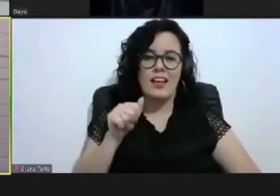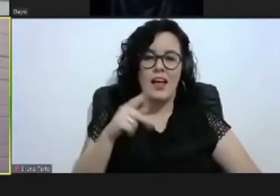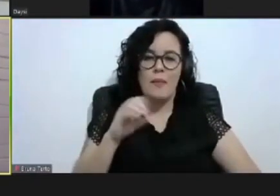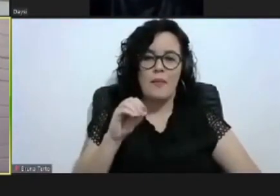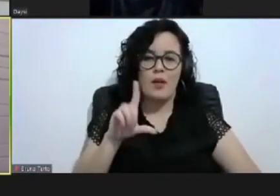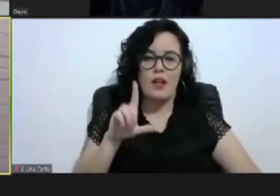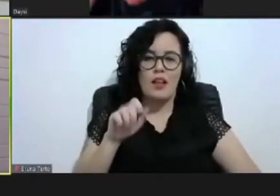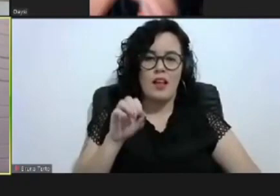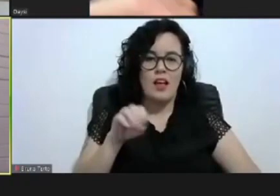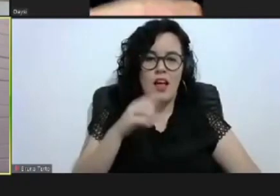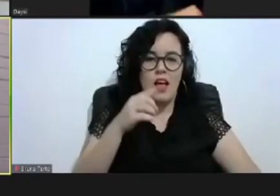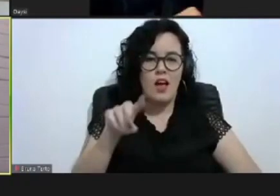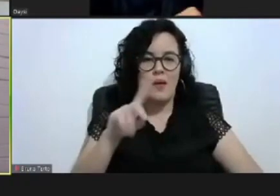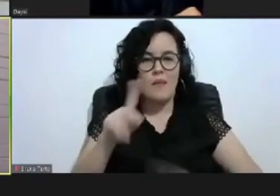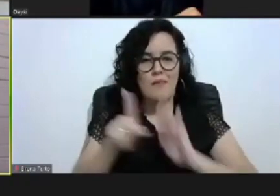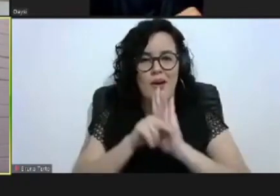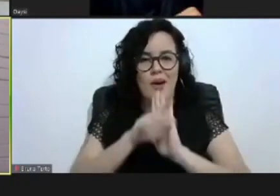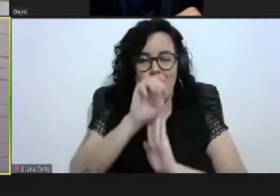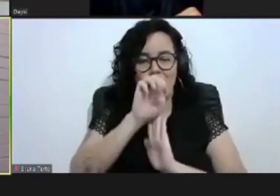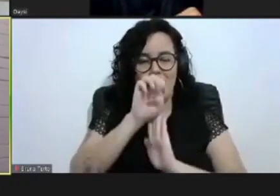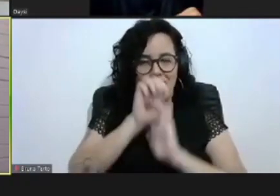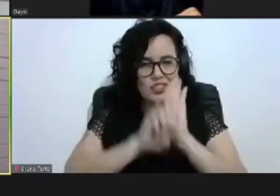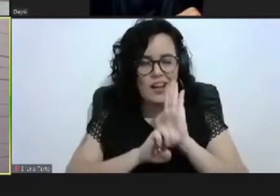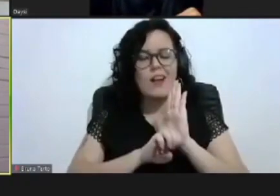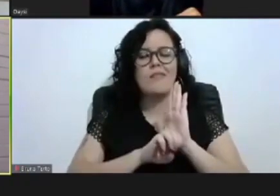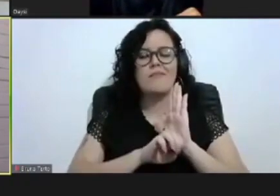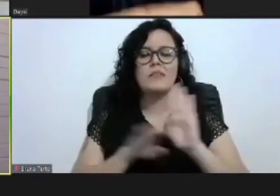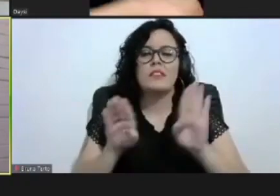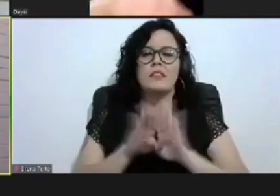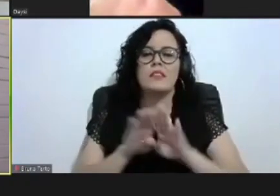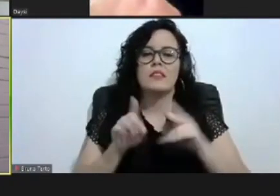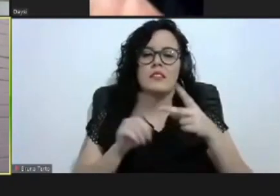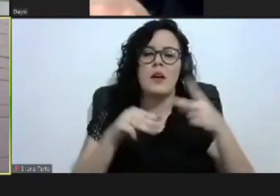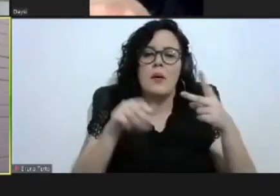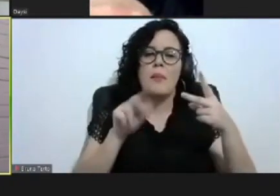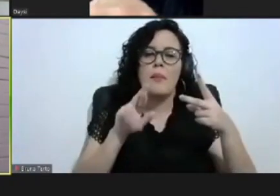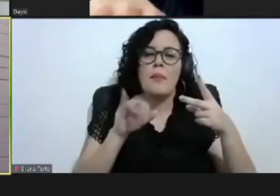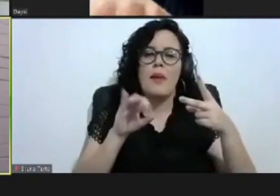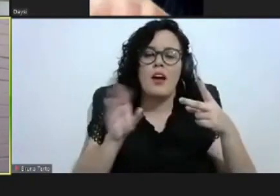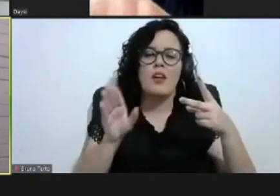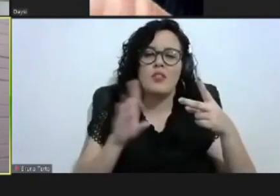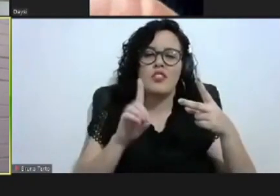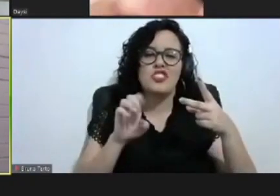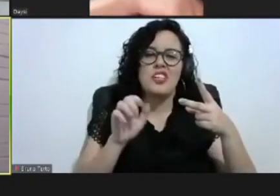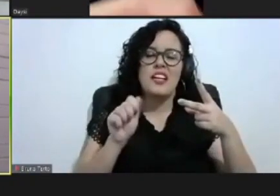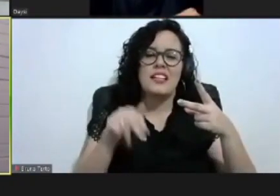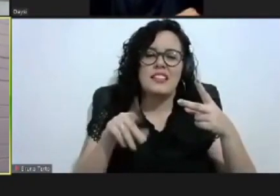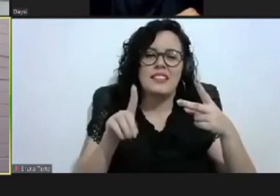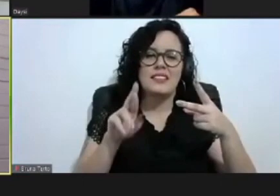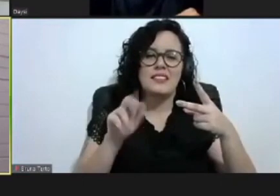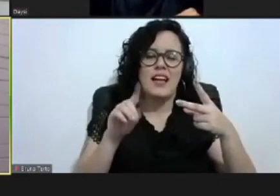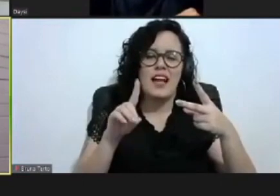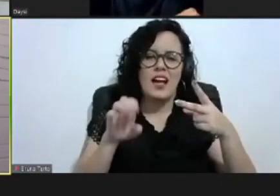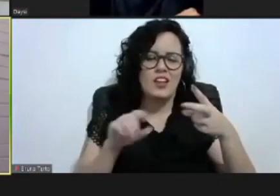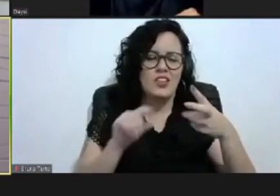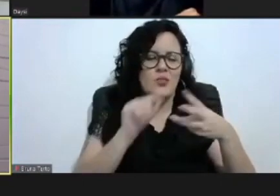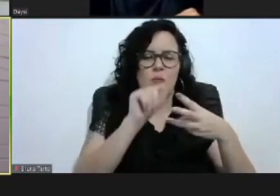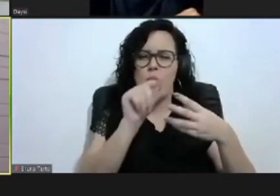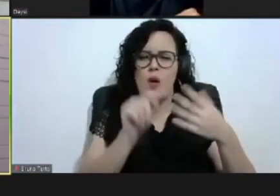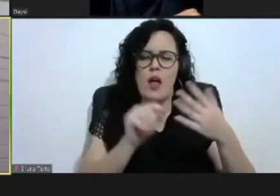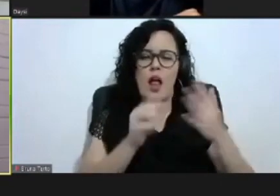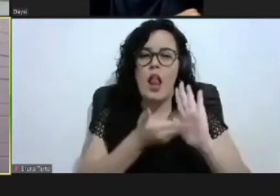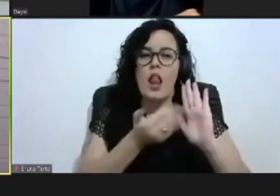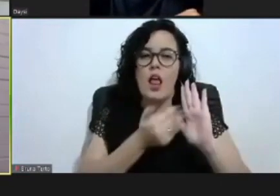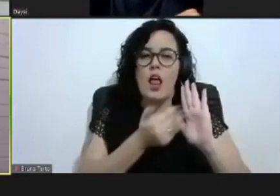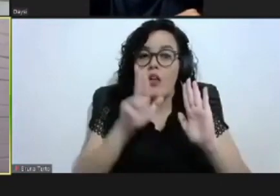Napoleão, e depois também um inédito do Mário de Andrade, enfim, a gente estava indo pouco, né? Um livro nunca publicado